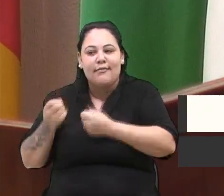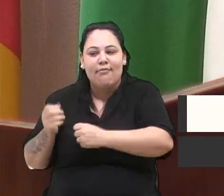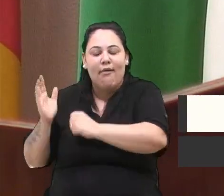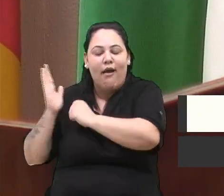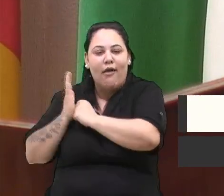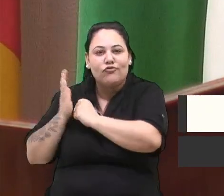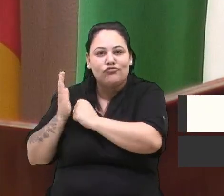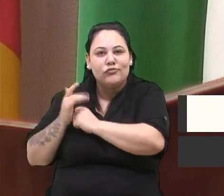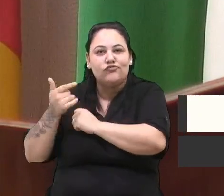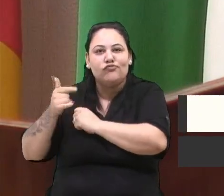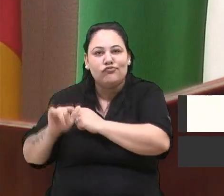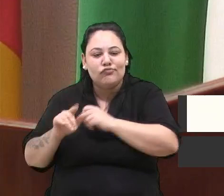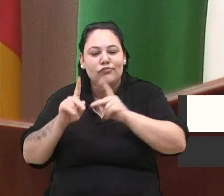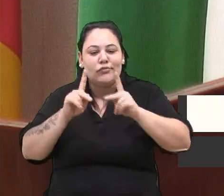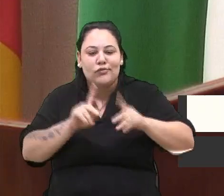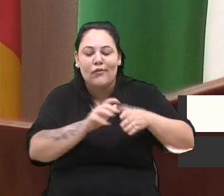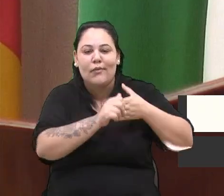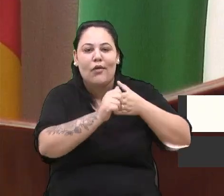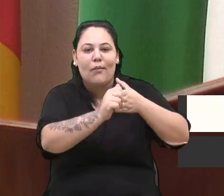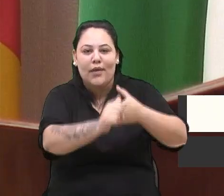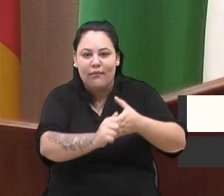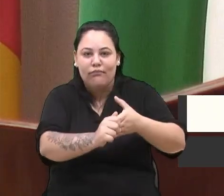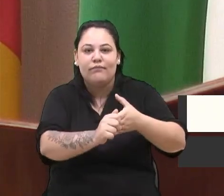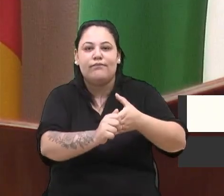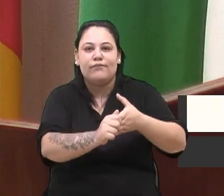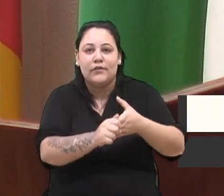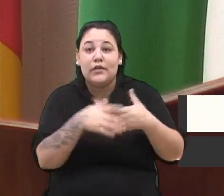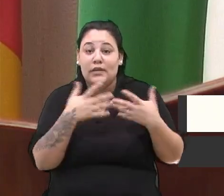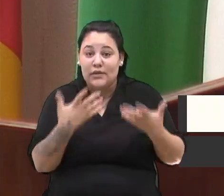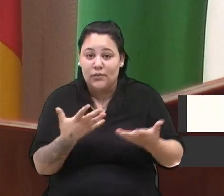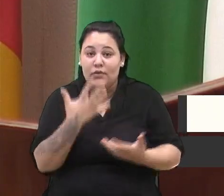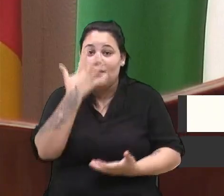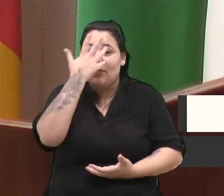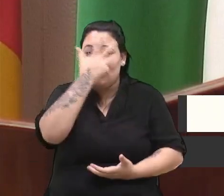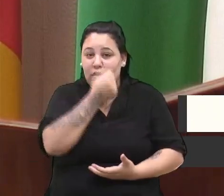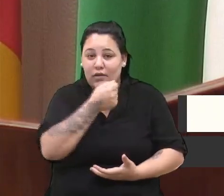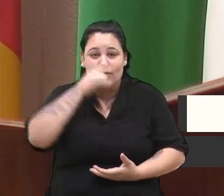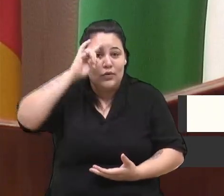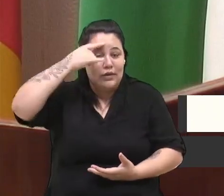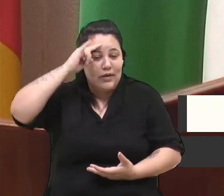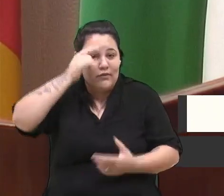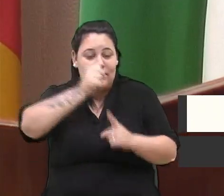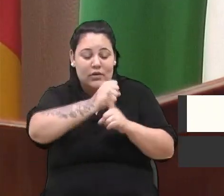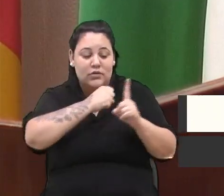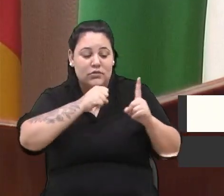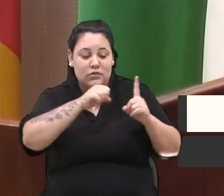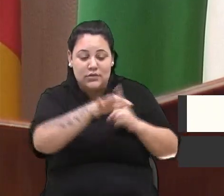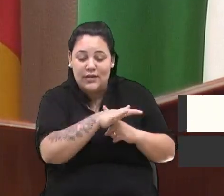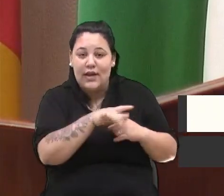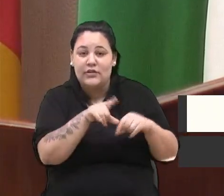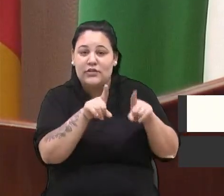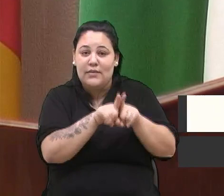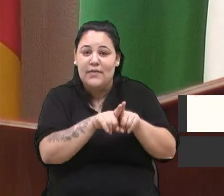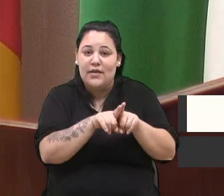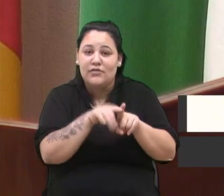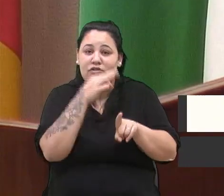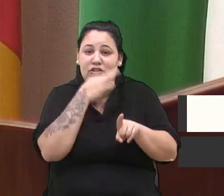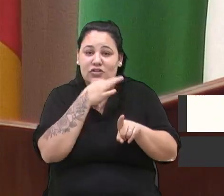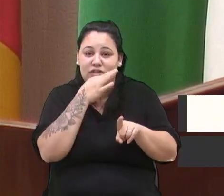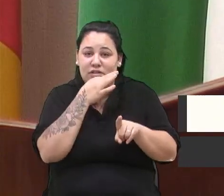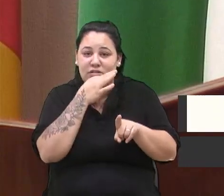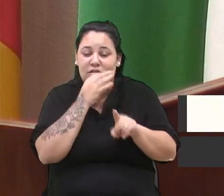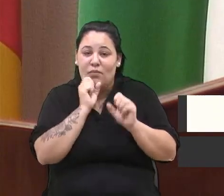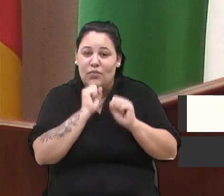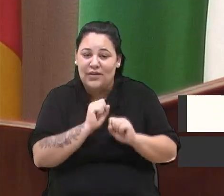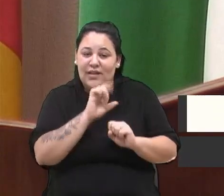que bonito para o INAVE, que bonito para a sociedade de Caxias do Sul, para a nossa comunidade, poder ser conduzida por pessoas